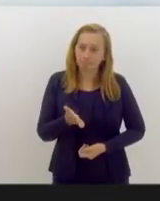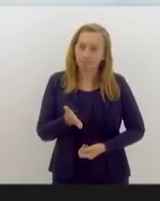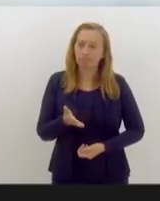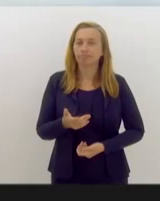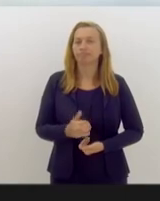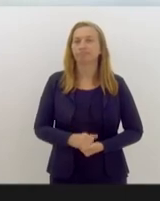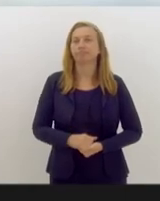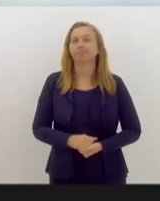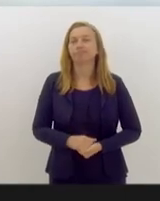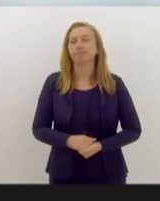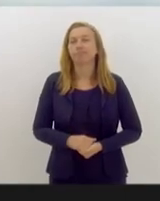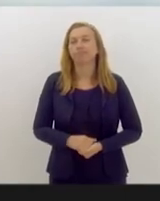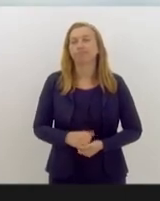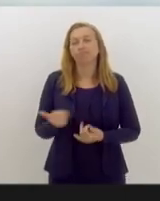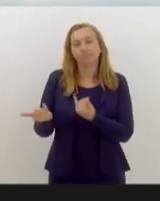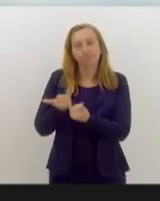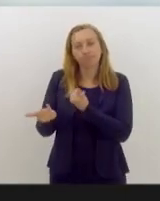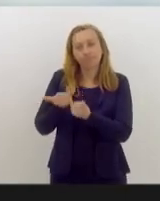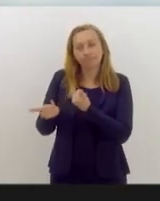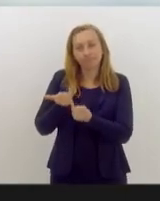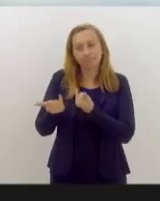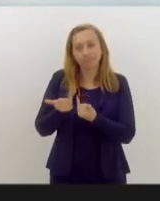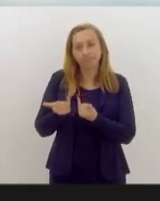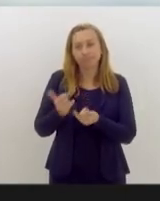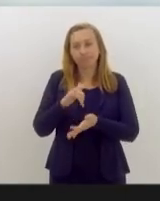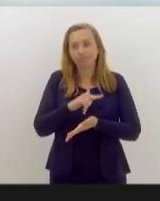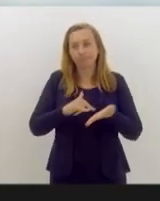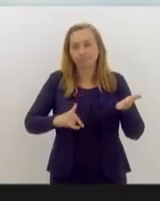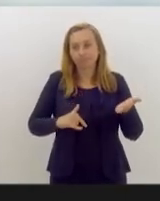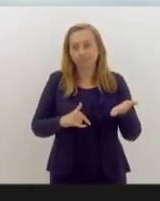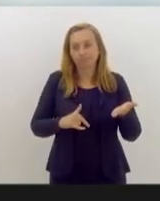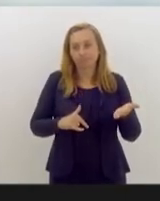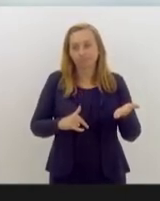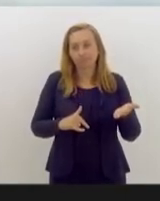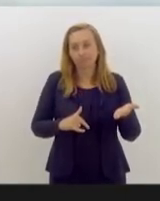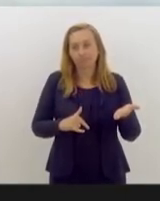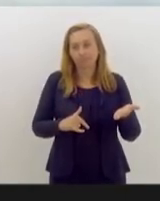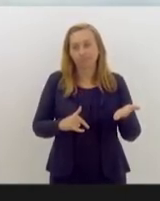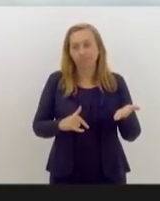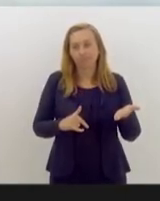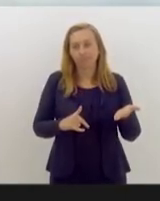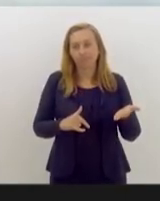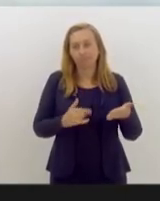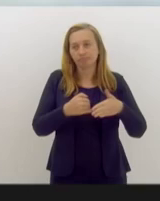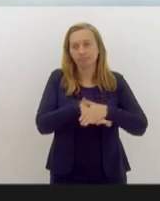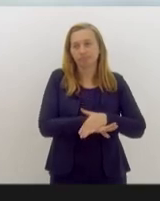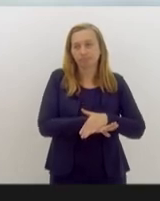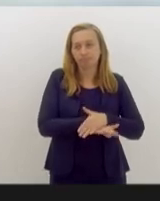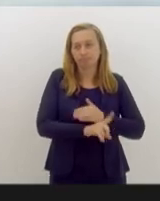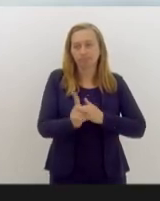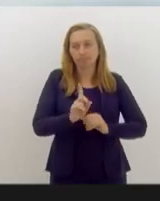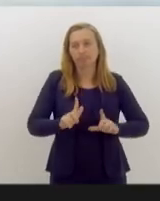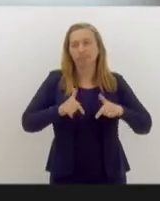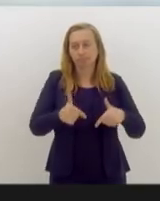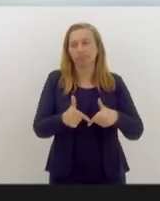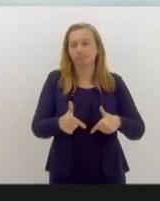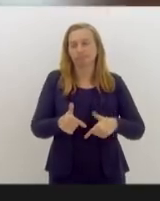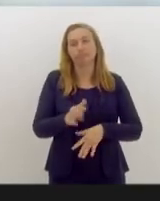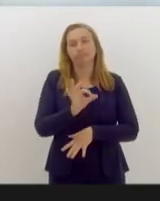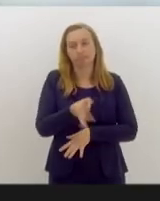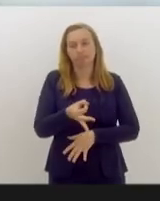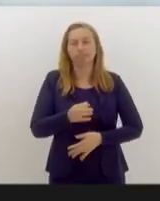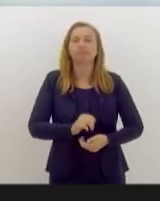vieram, né, sendo acesos, de que ele ficasse apenas no plano abstrato e não, de